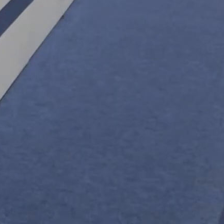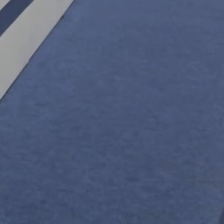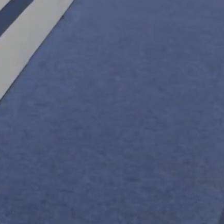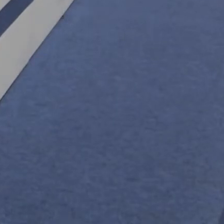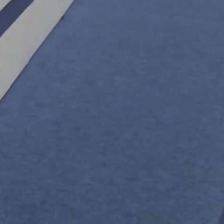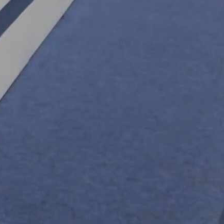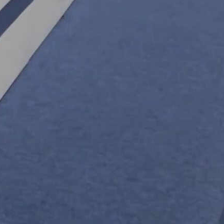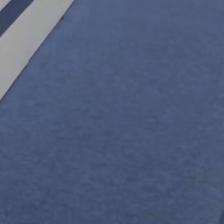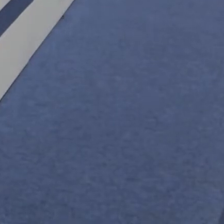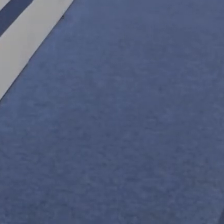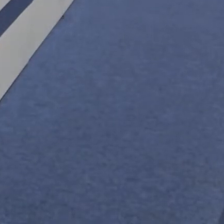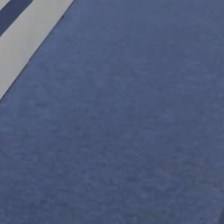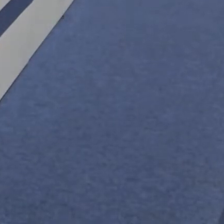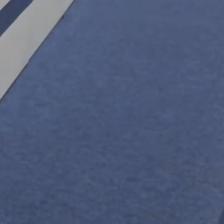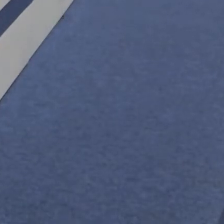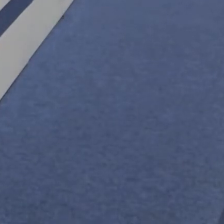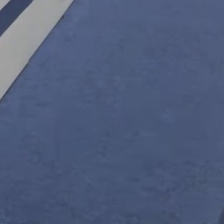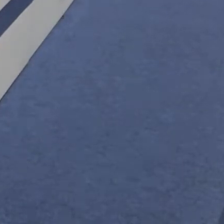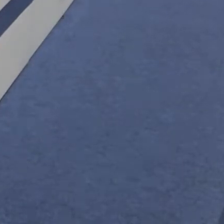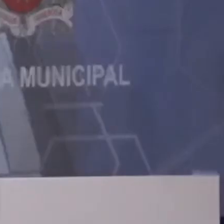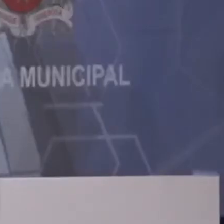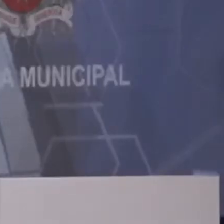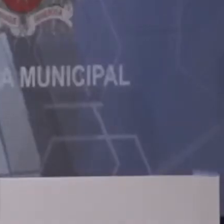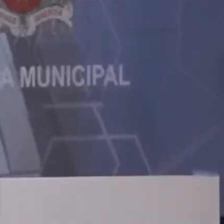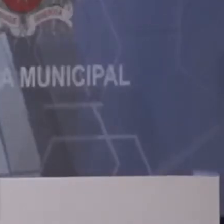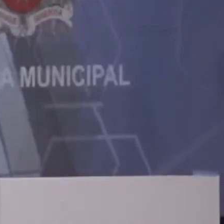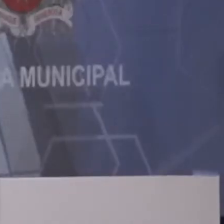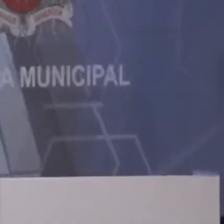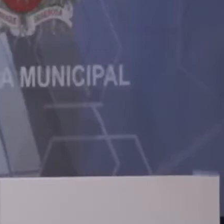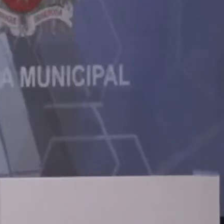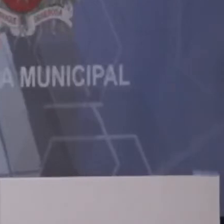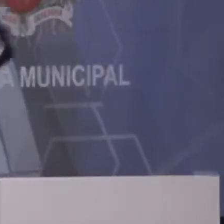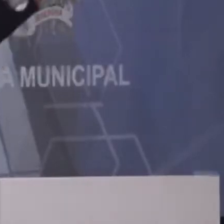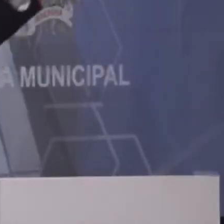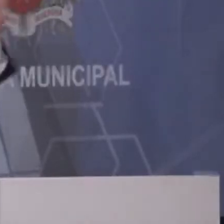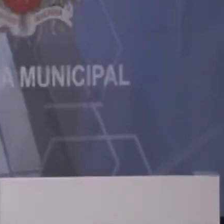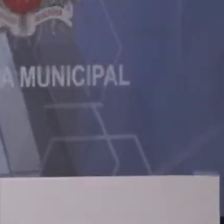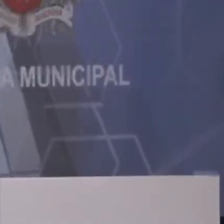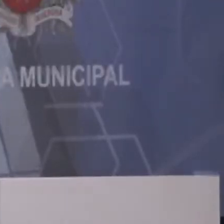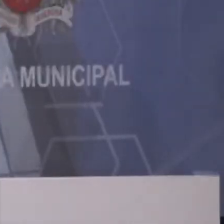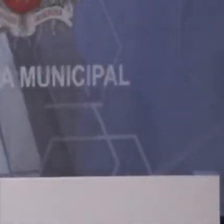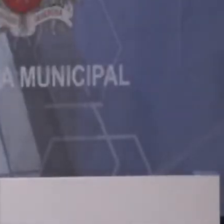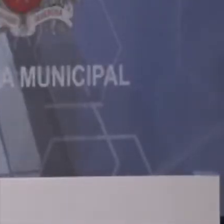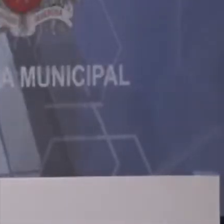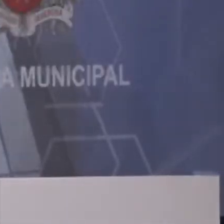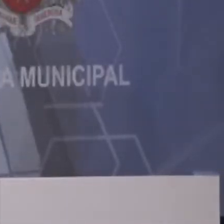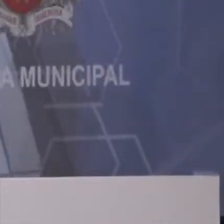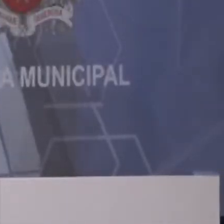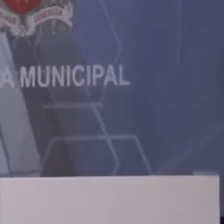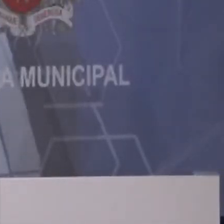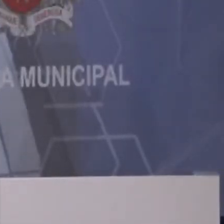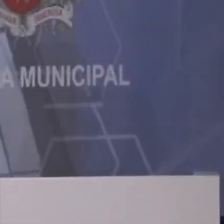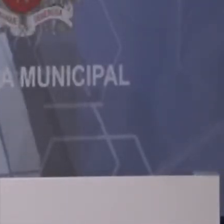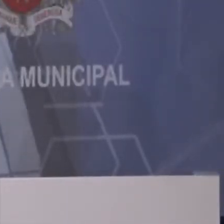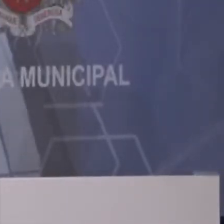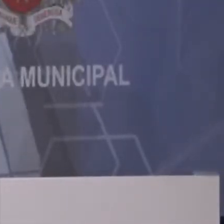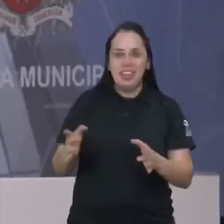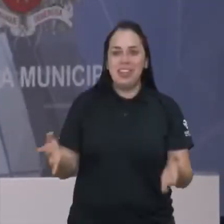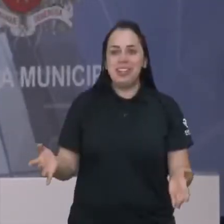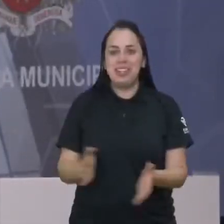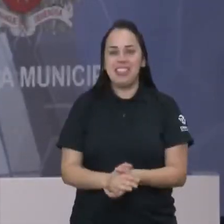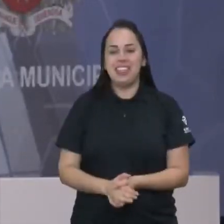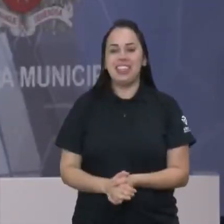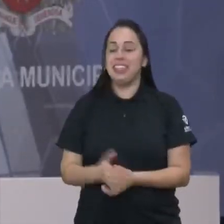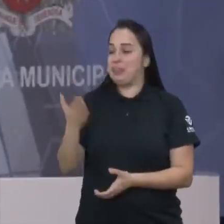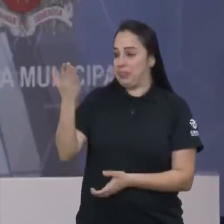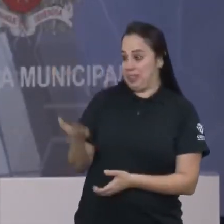E o exemplo, logicamente, para os seus filhos, eu tenho certeza que são filhos, noros e netos fantásticos, porque um cara especial gera gente especial. Parabéns, Ricardo,